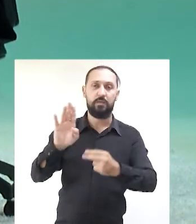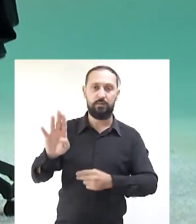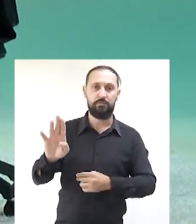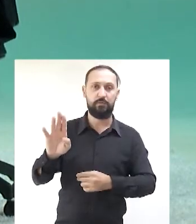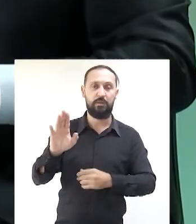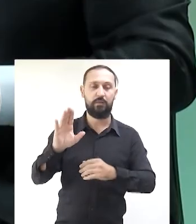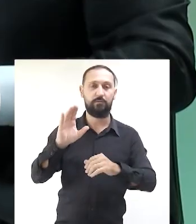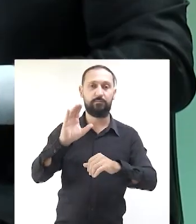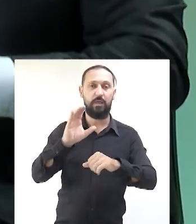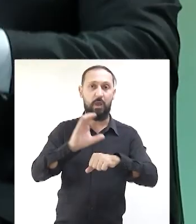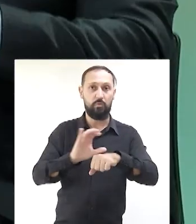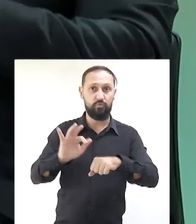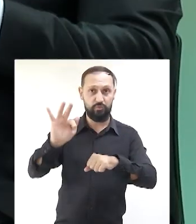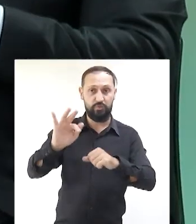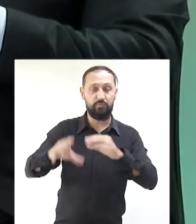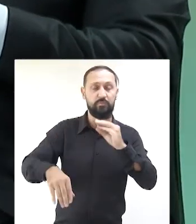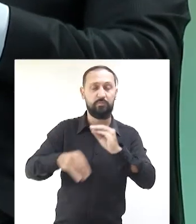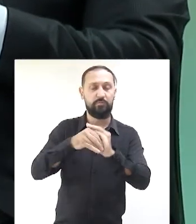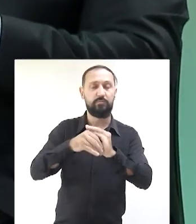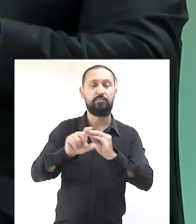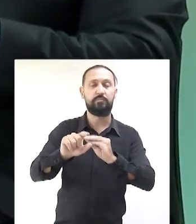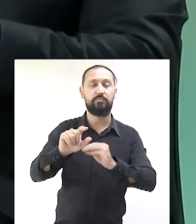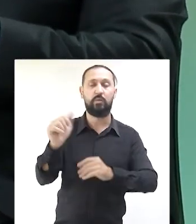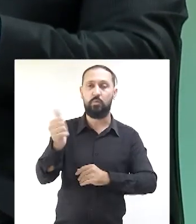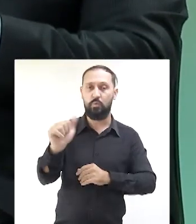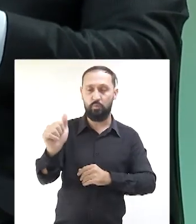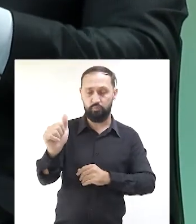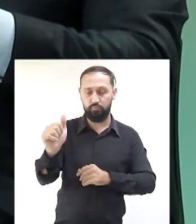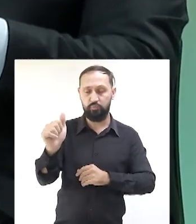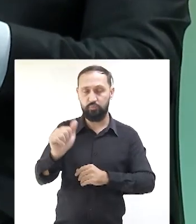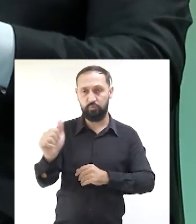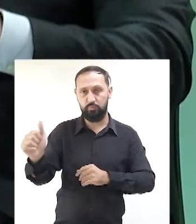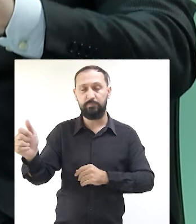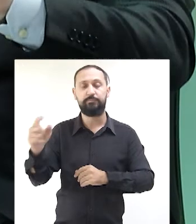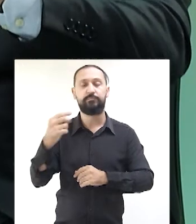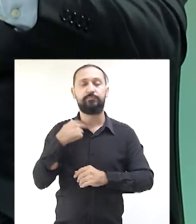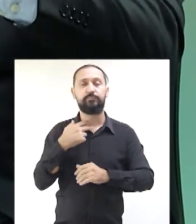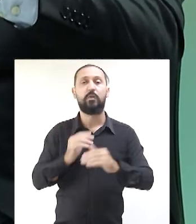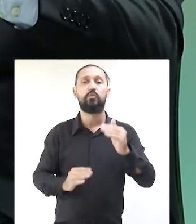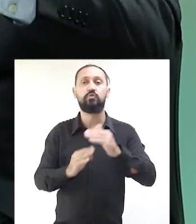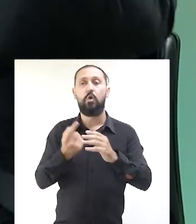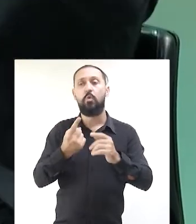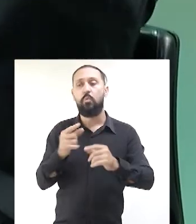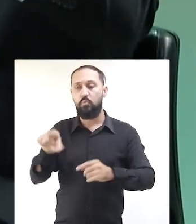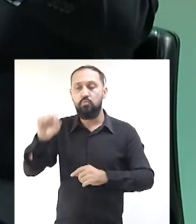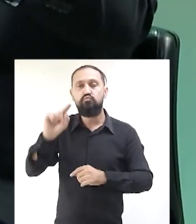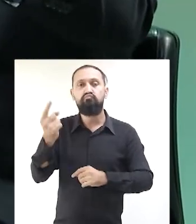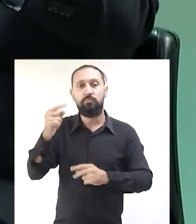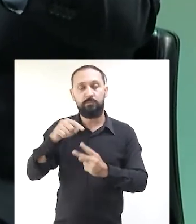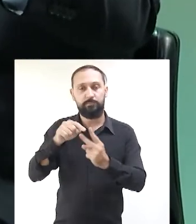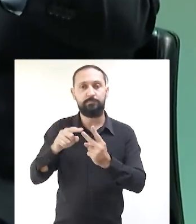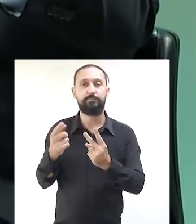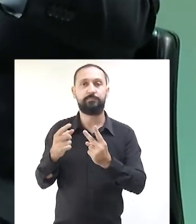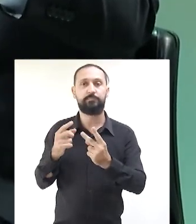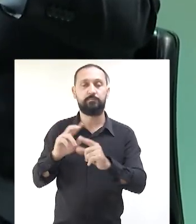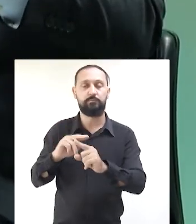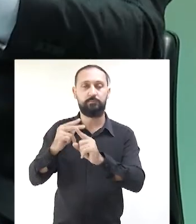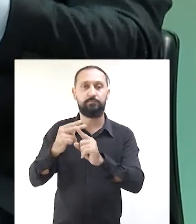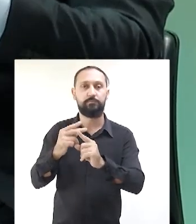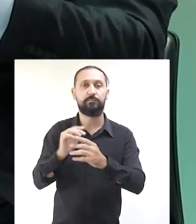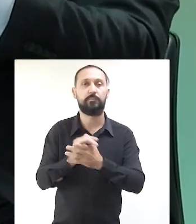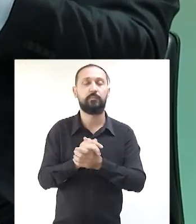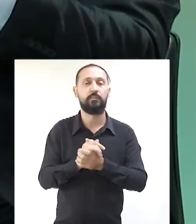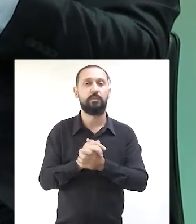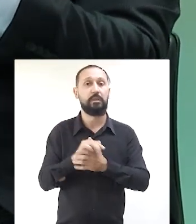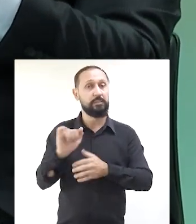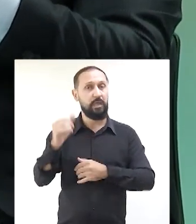A própria emenda constitucional 111, ela estabeleceu um limitador. Então, neste caso, vai ser contado uma vez, uma única dobra. Né? Ou